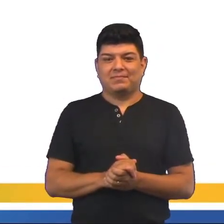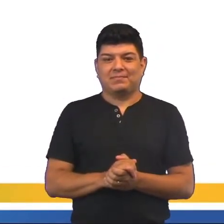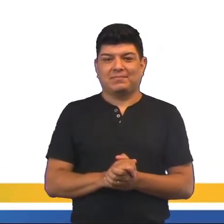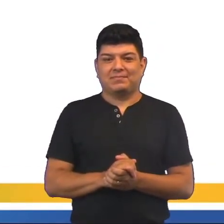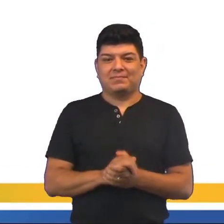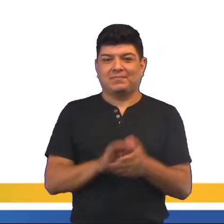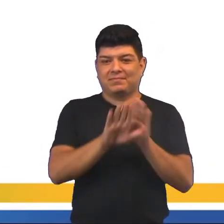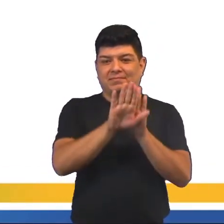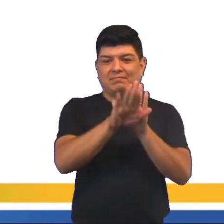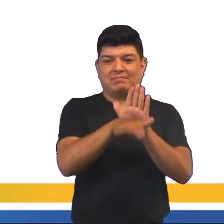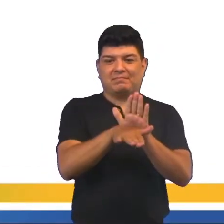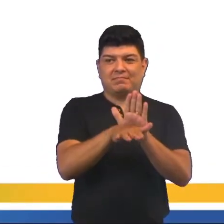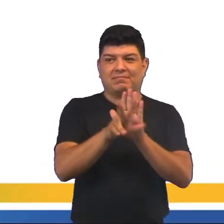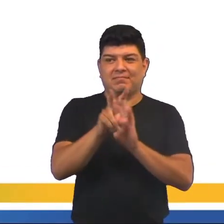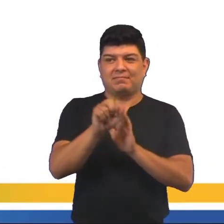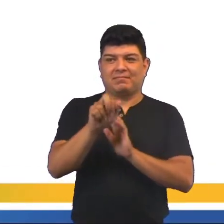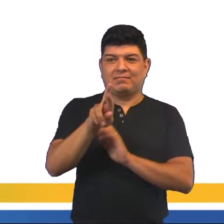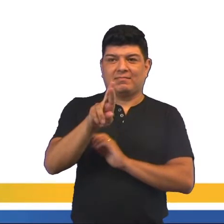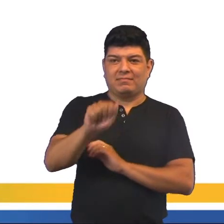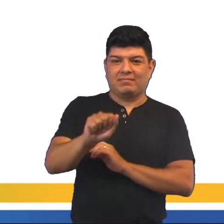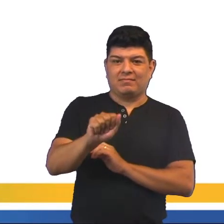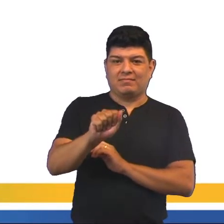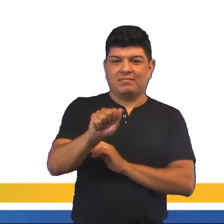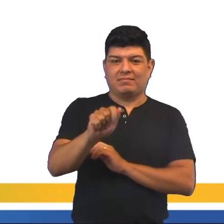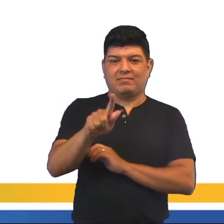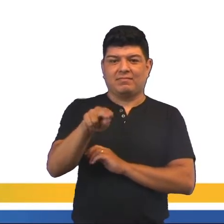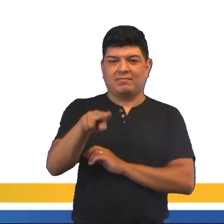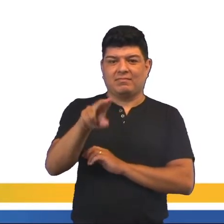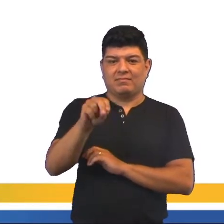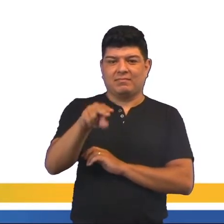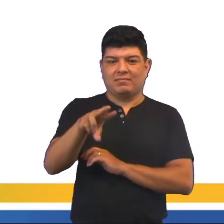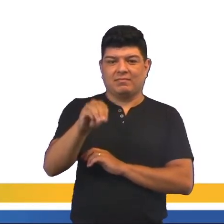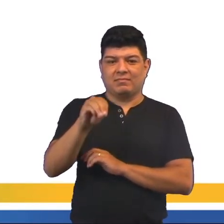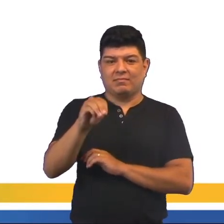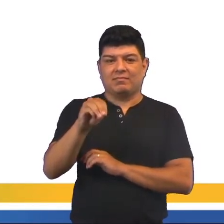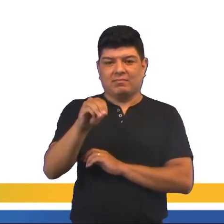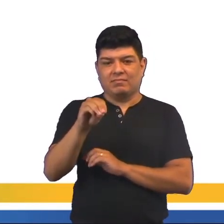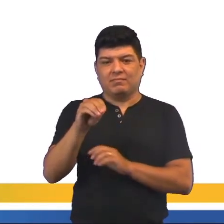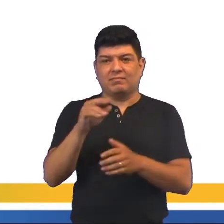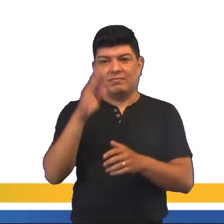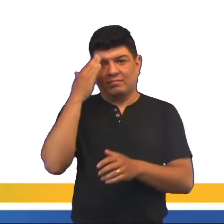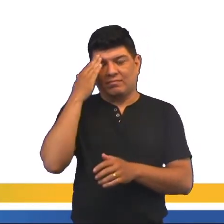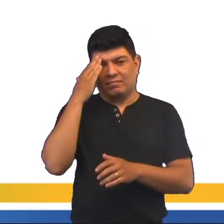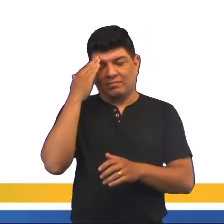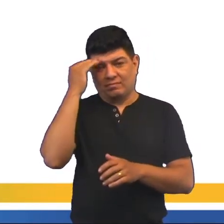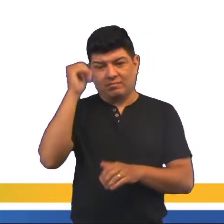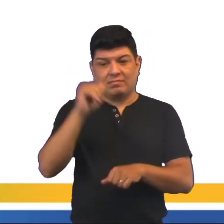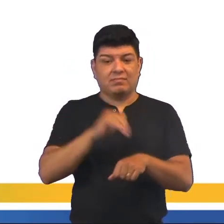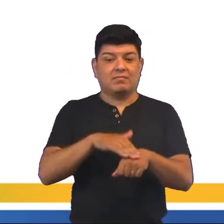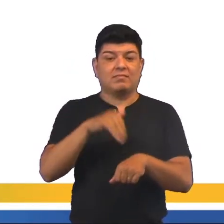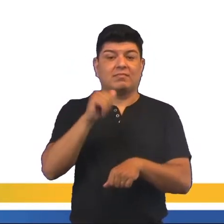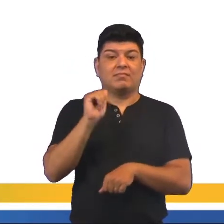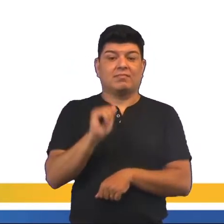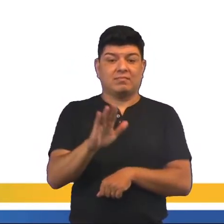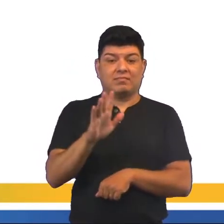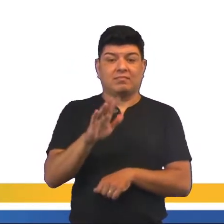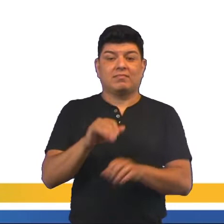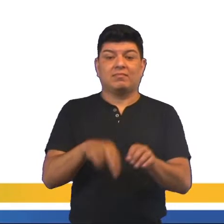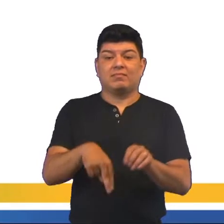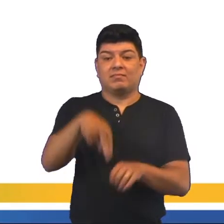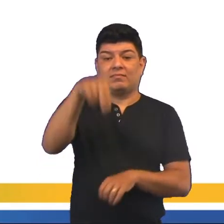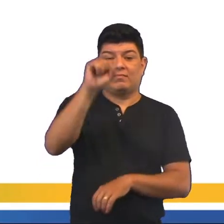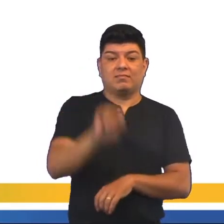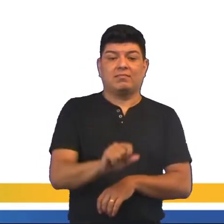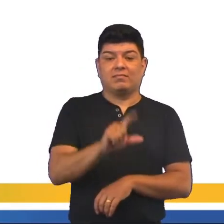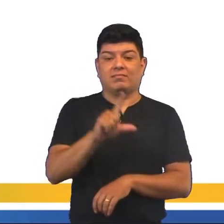A sombra e os pontos cardeais. A relação entre a sombra e os pontos cardeais, para a gente compreender. Ó. Os pontos cardeais são